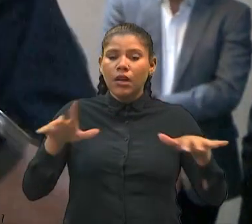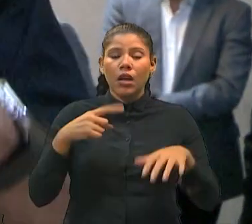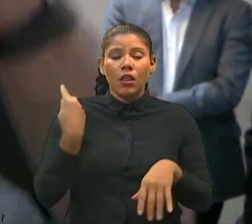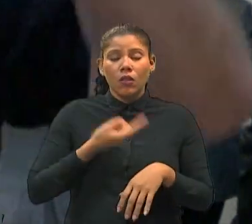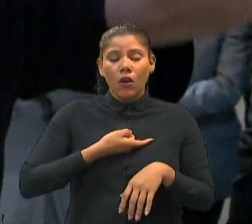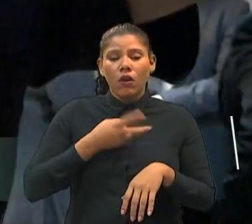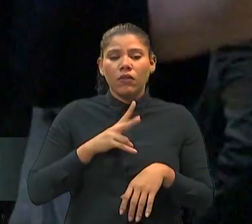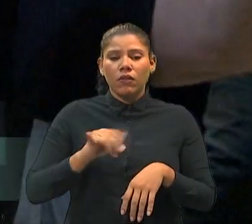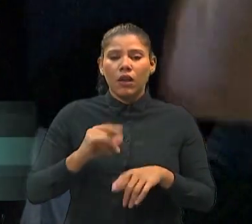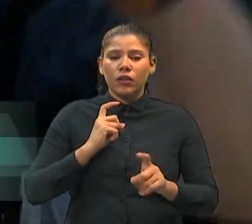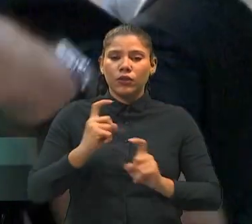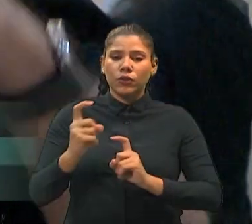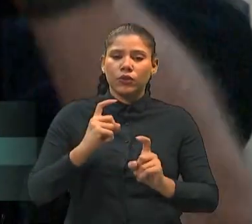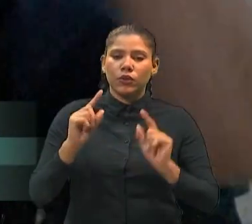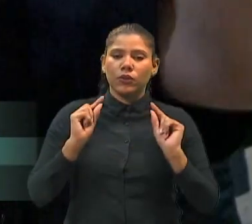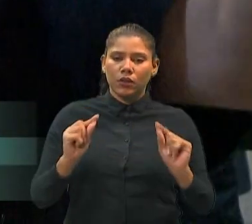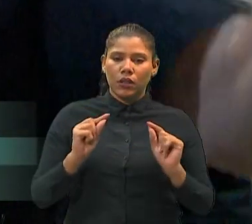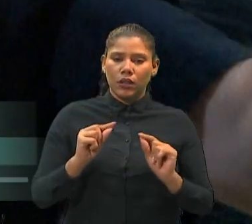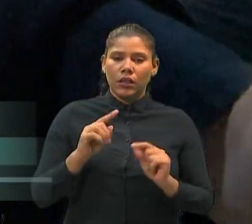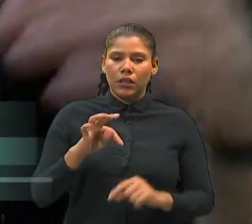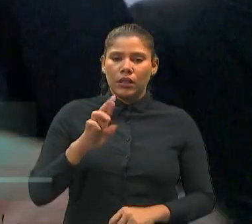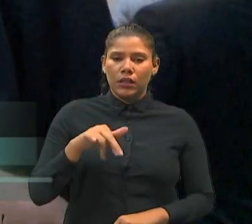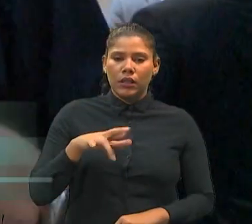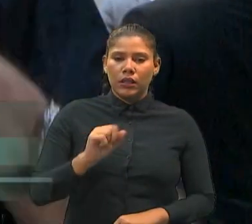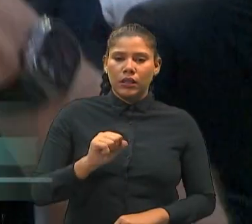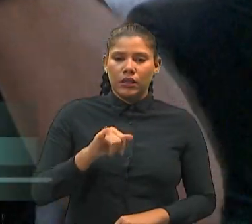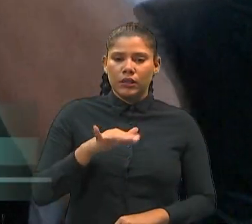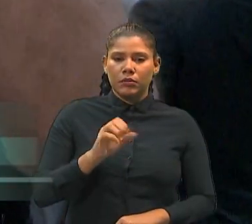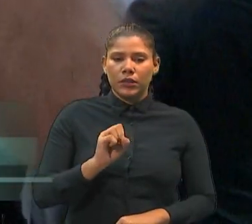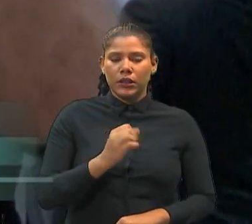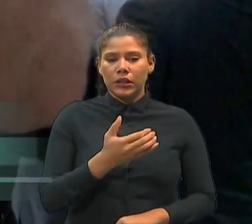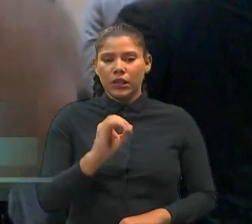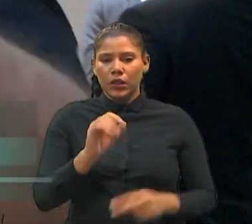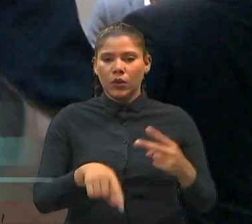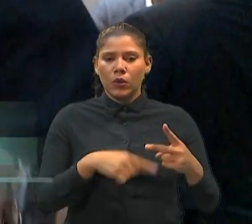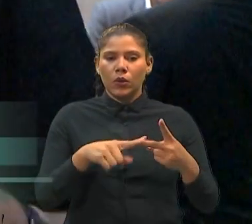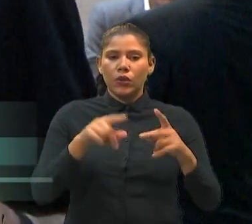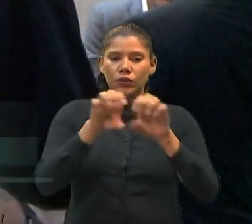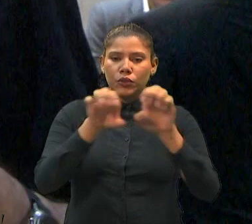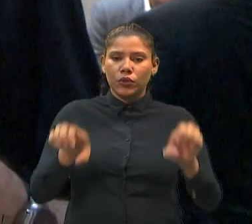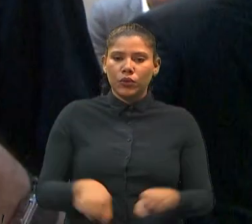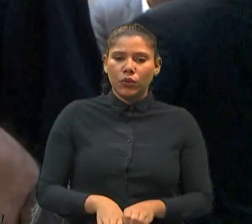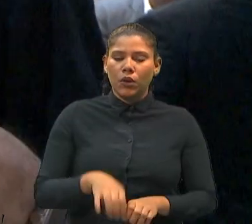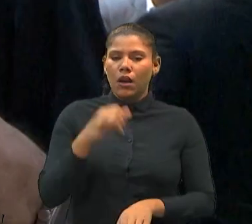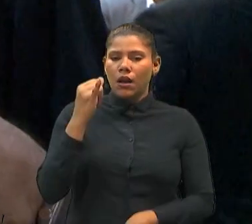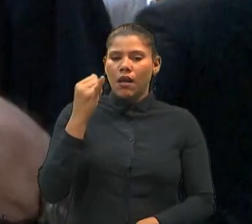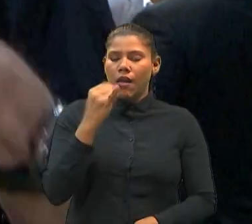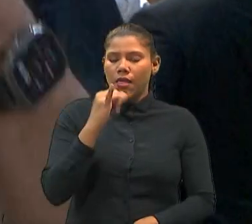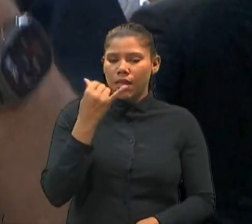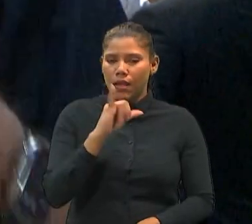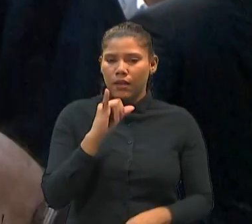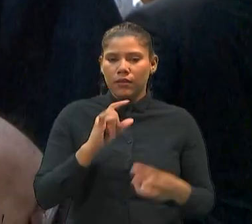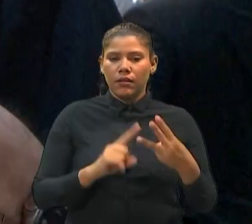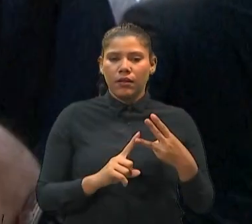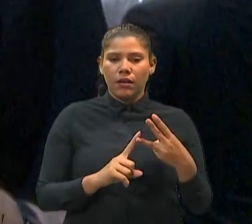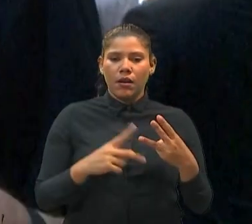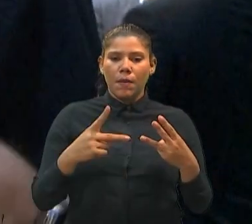isso linha de transmissão infraestrutura elétrica infraestrutura de Porto eh